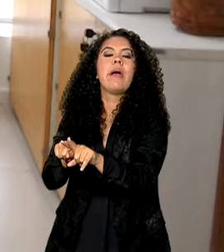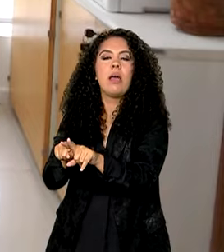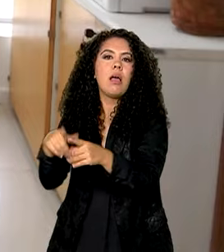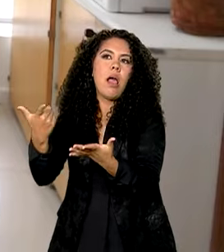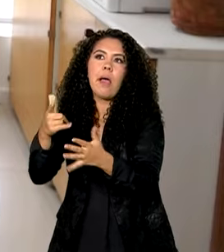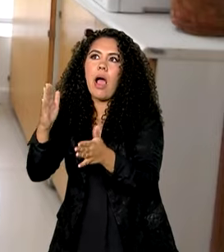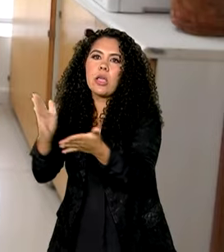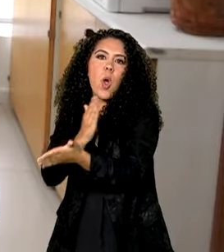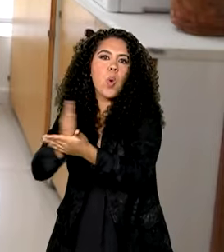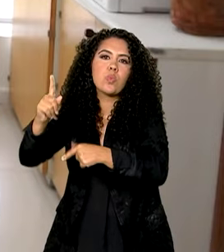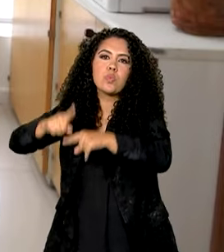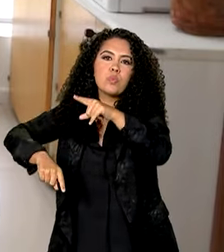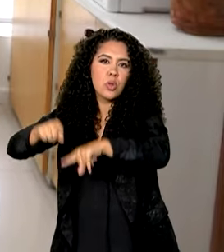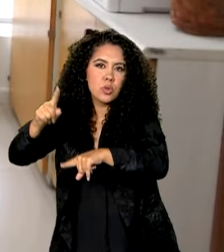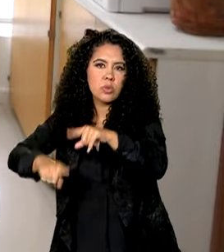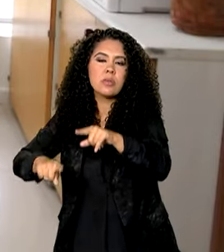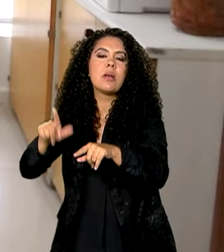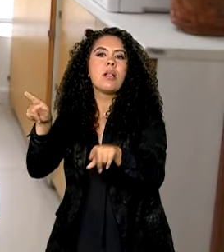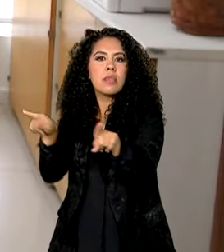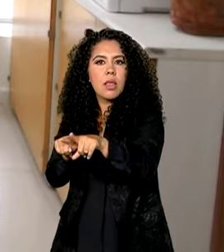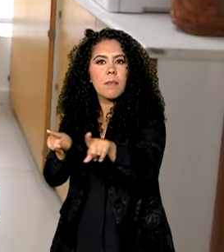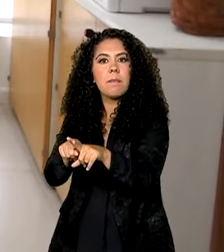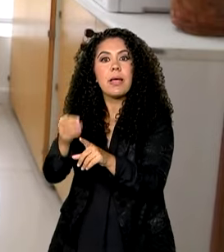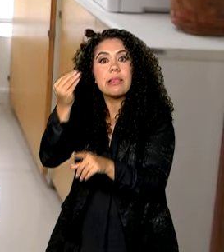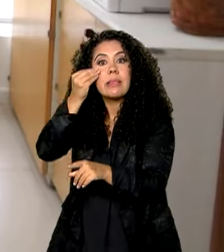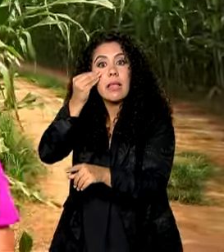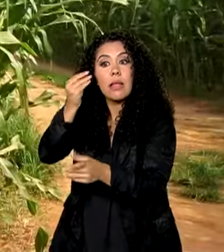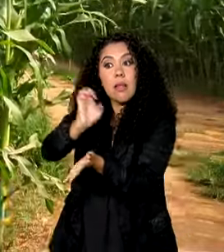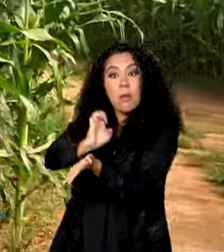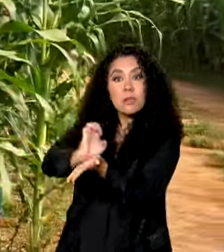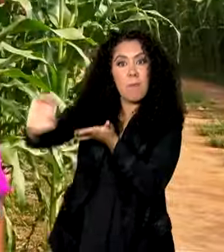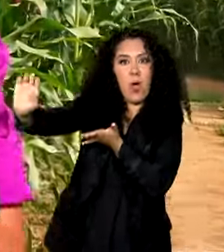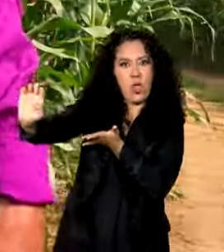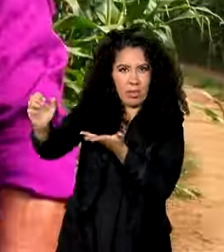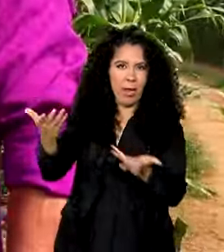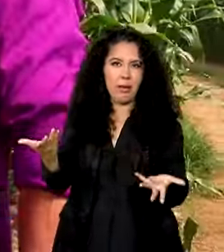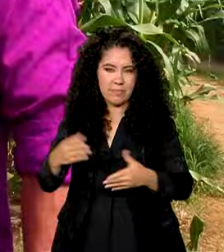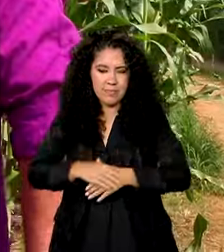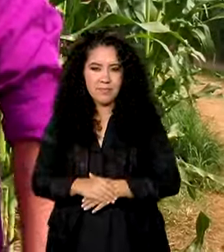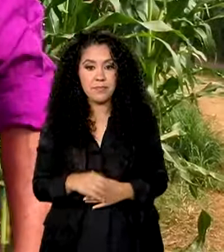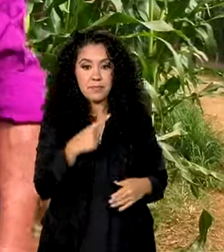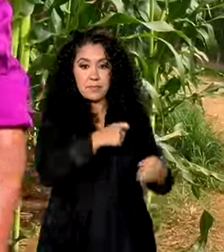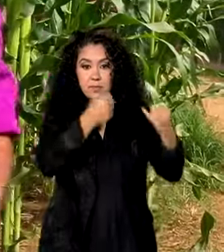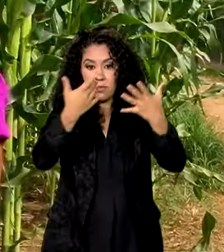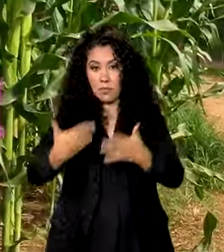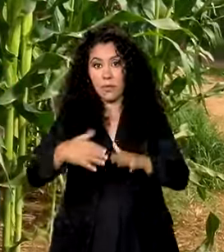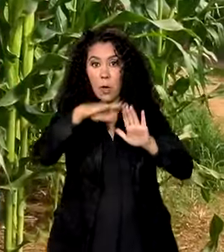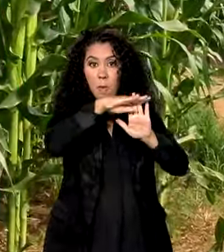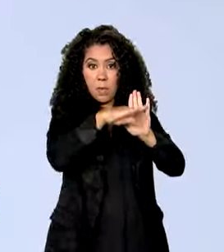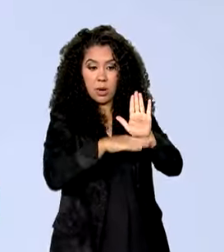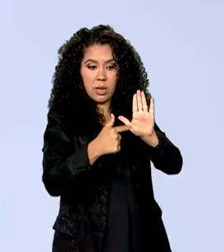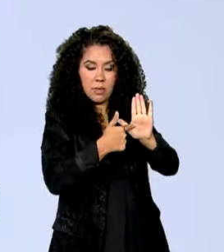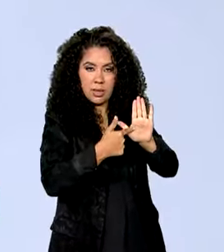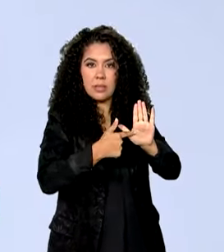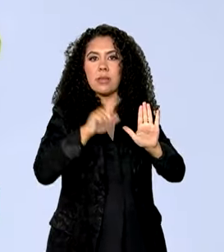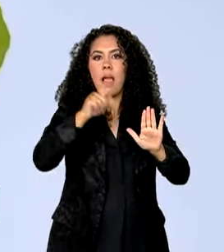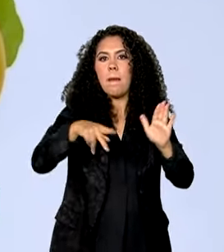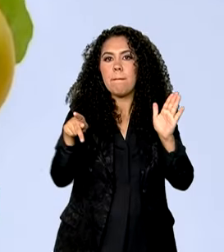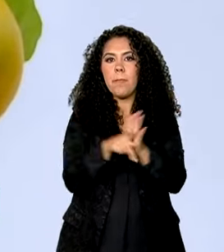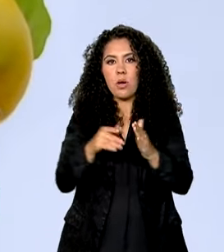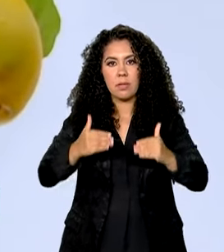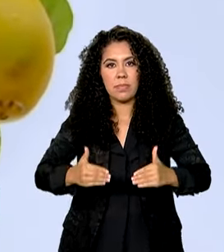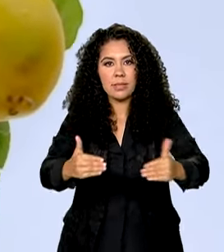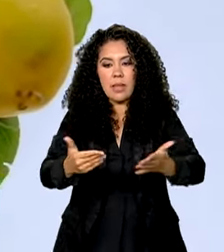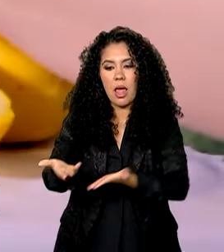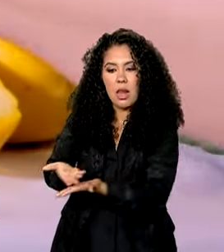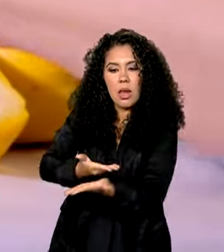produtos a gente trabalha também as oportunidades de exportação o programa coordenado pelo Ministério da Integração e do desenvolvimento